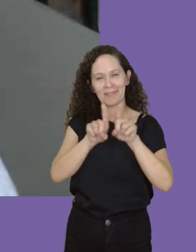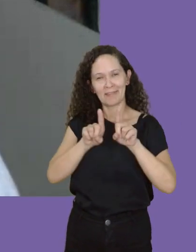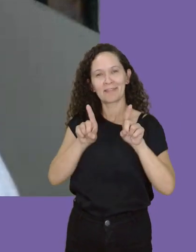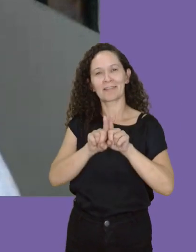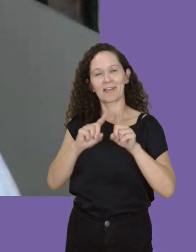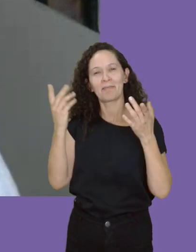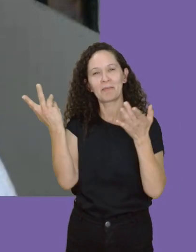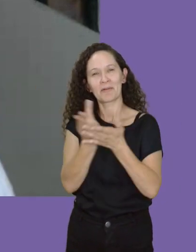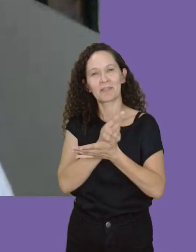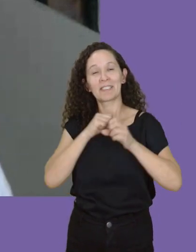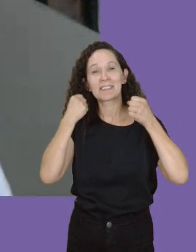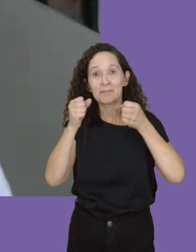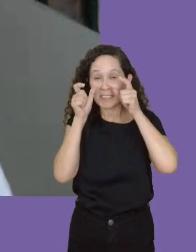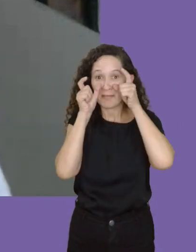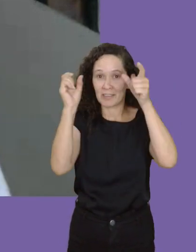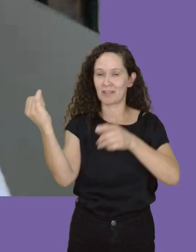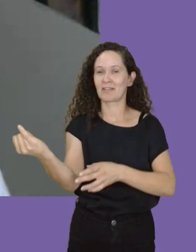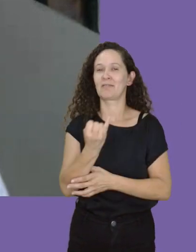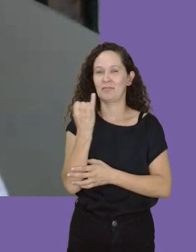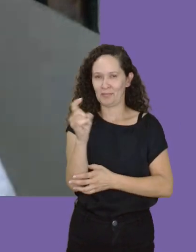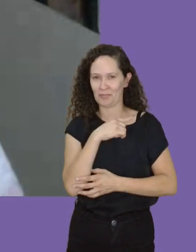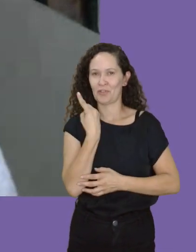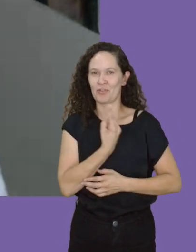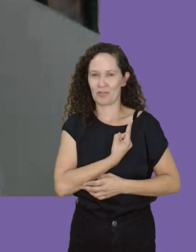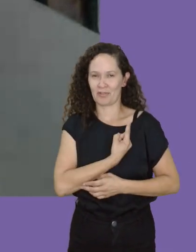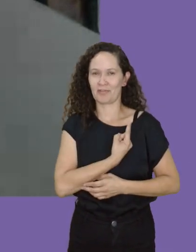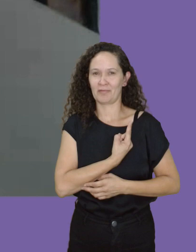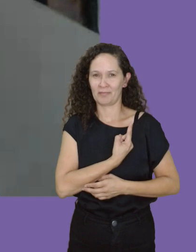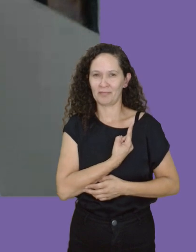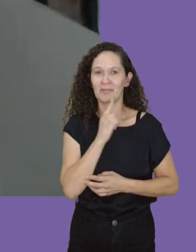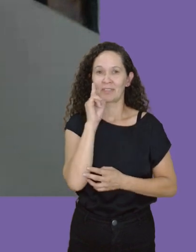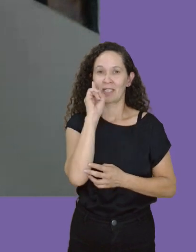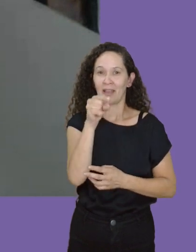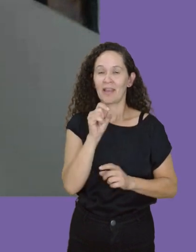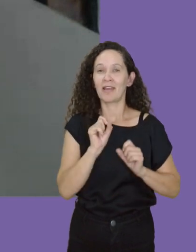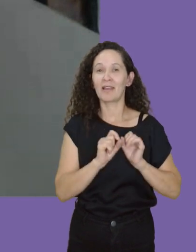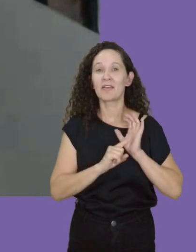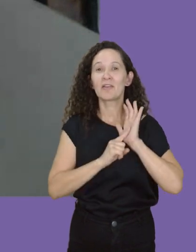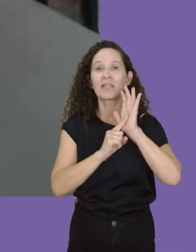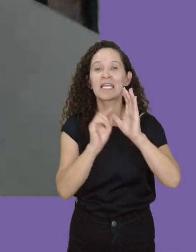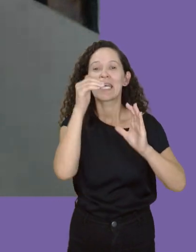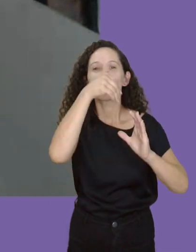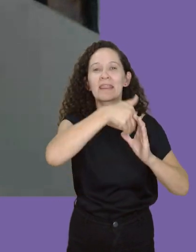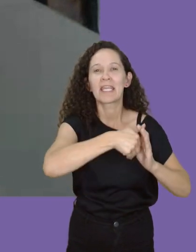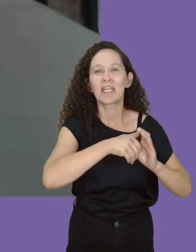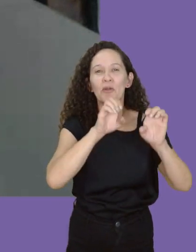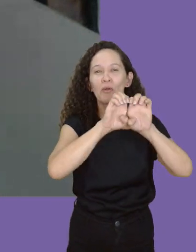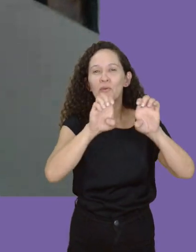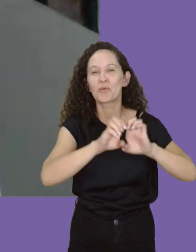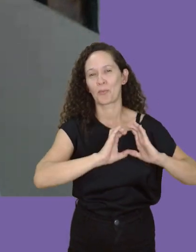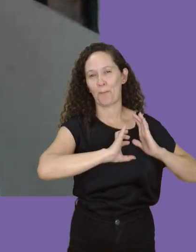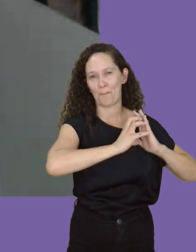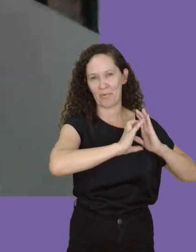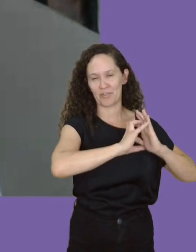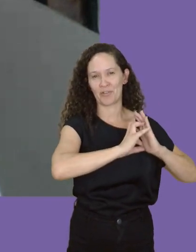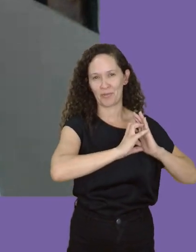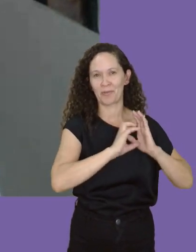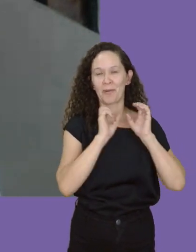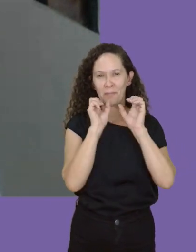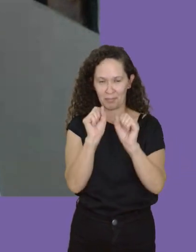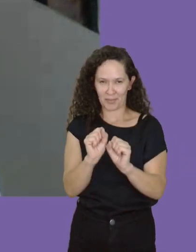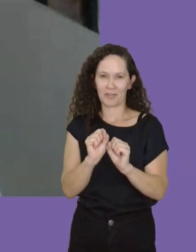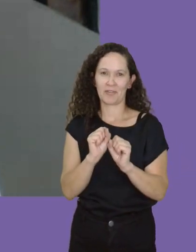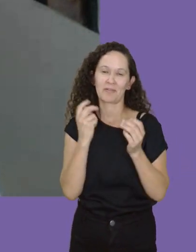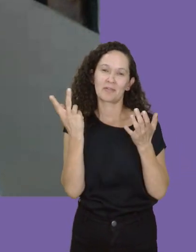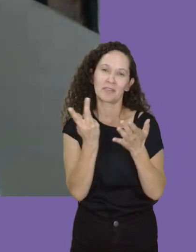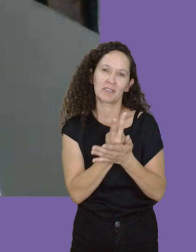uma atenção muito importante, que é aquela que se expressa dentro das estruturas partidárias, seja pela